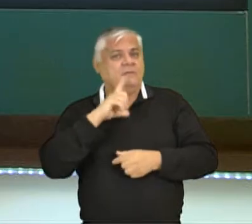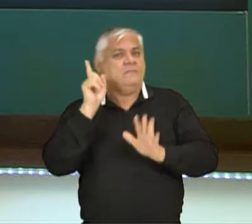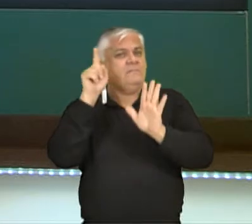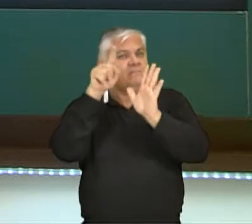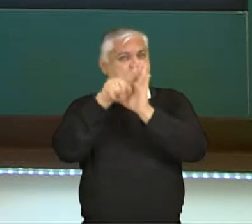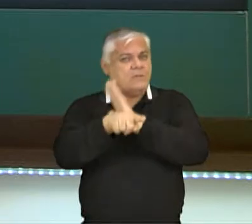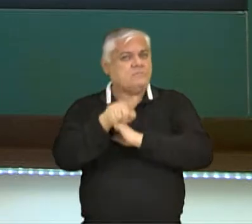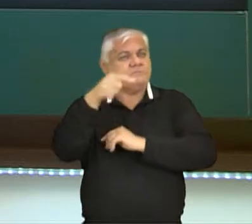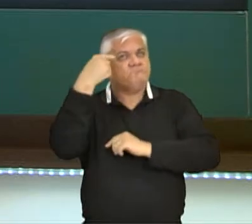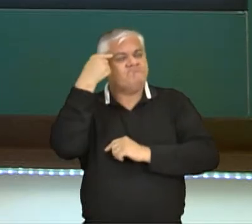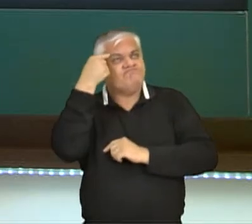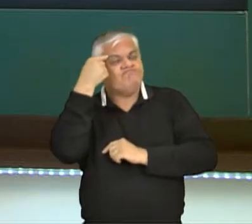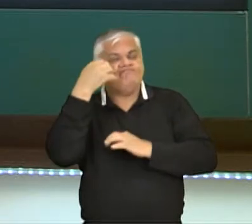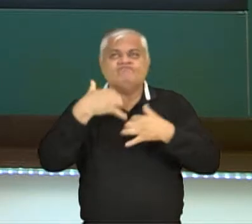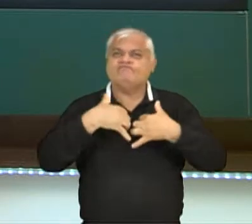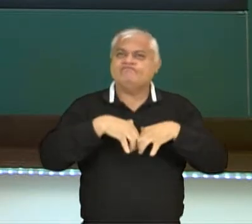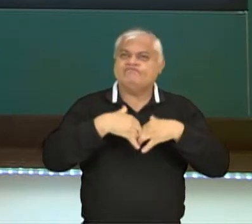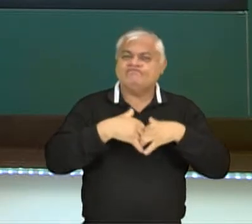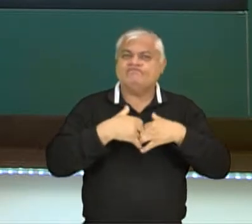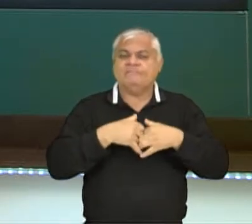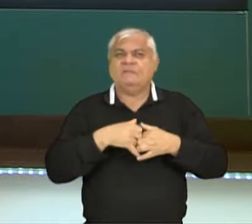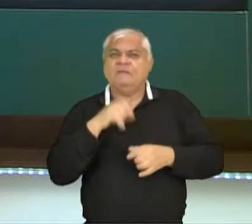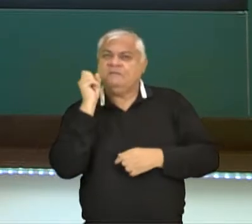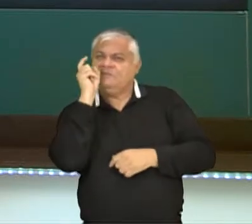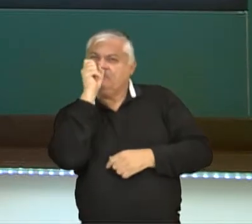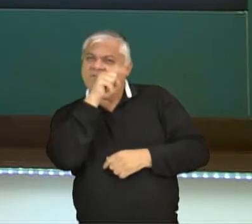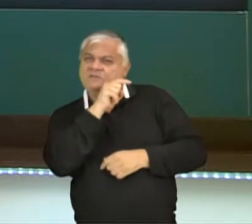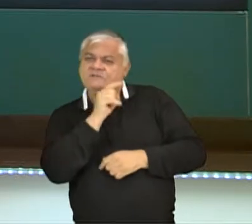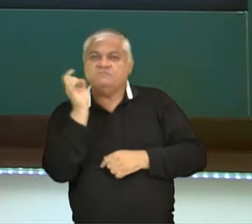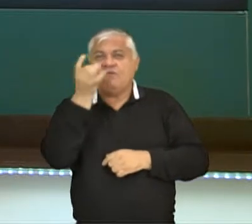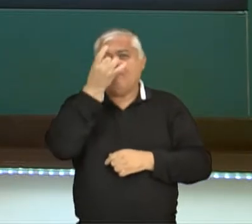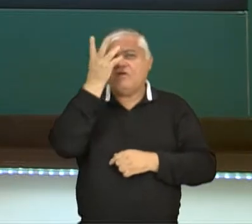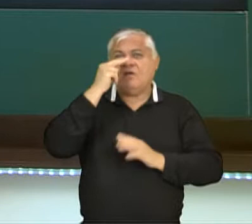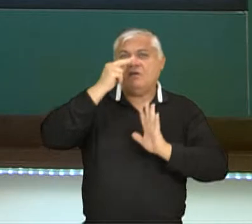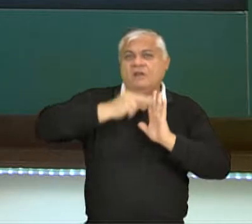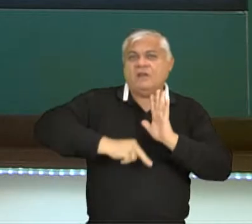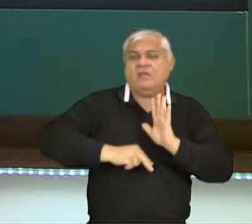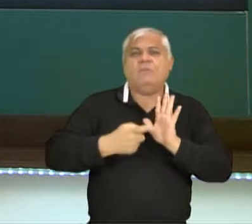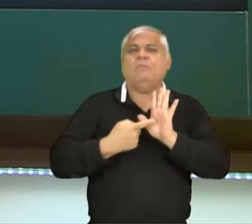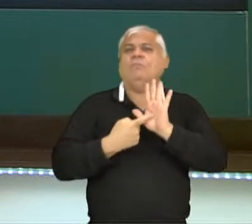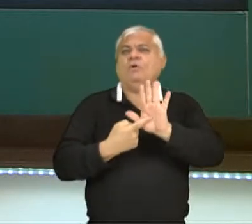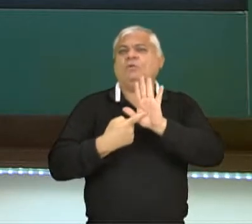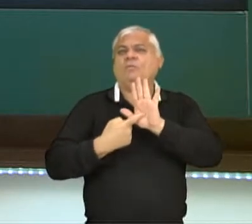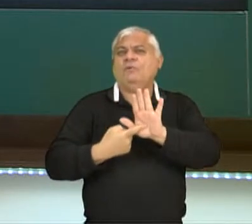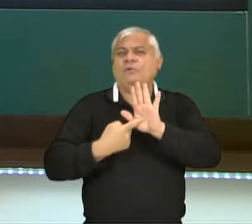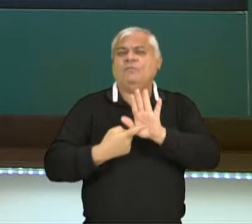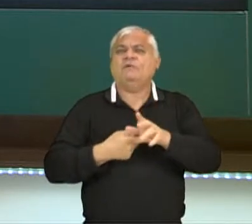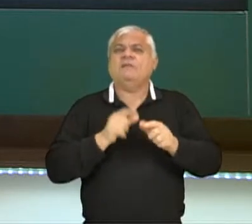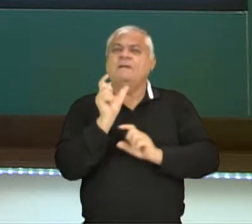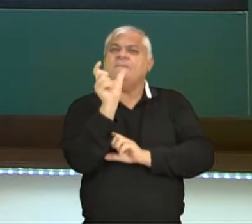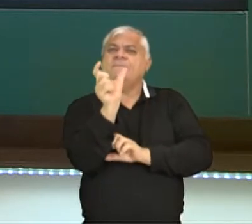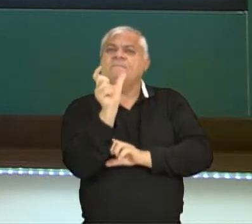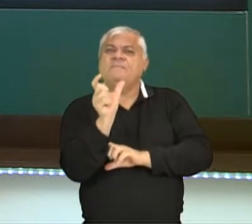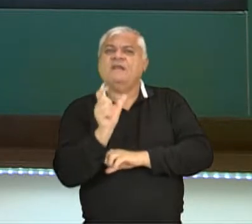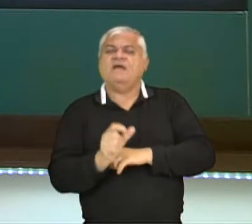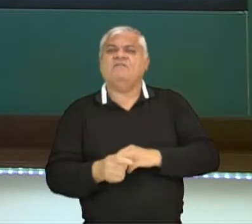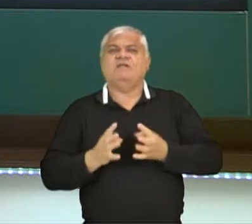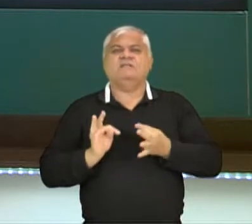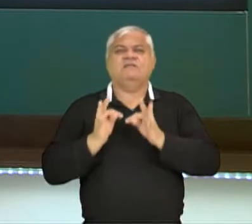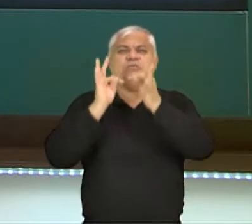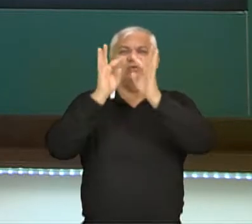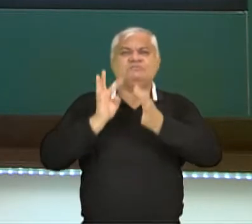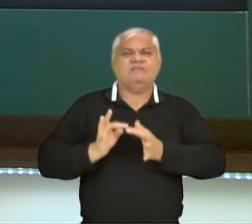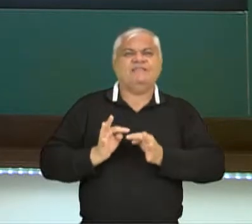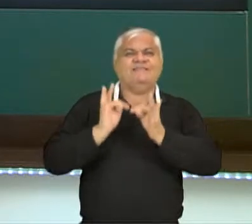questionamento para reflexão, do porquê será que se apresentou várias vezes, por exemplo, a palavra